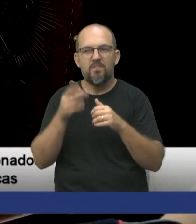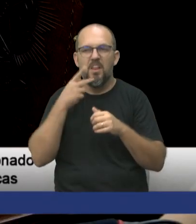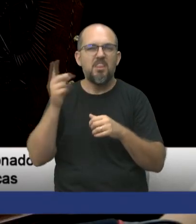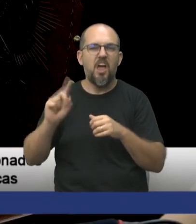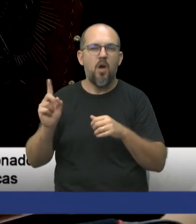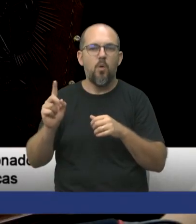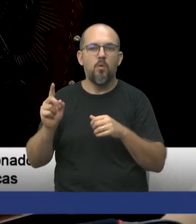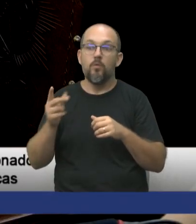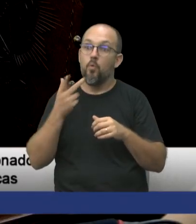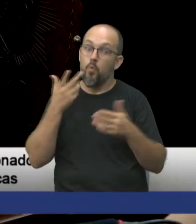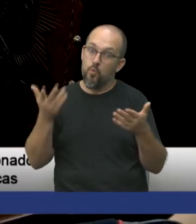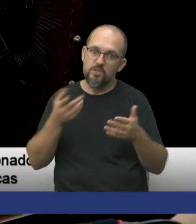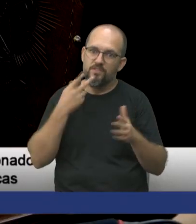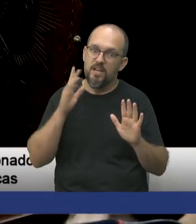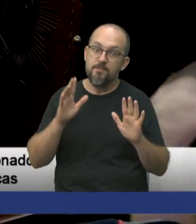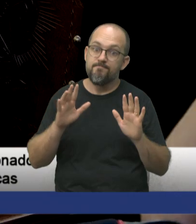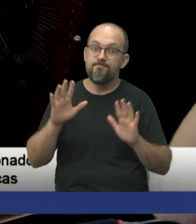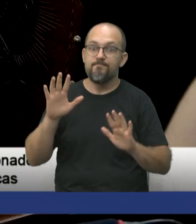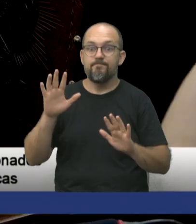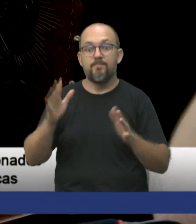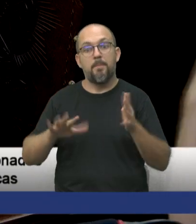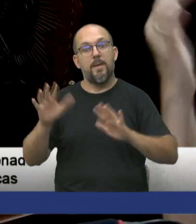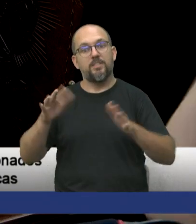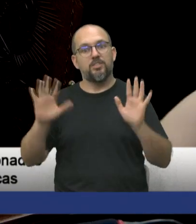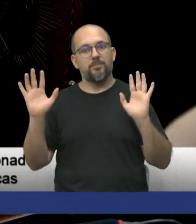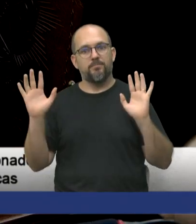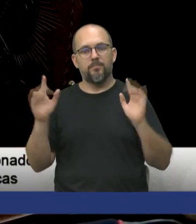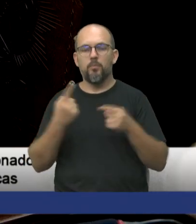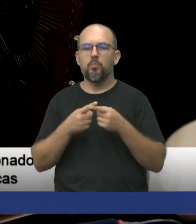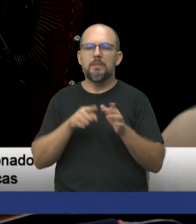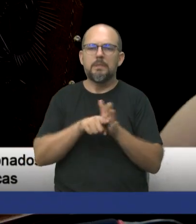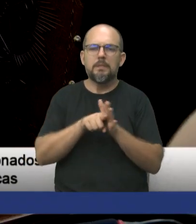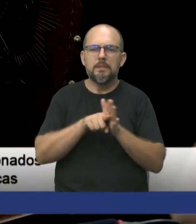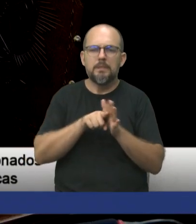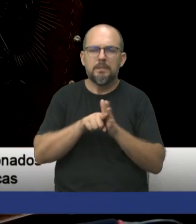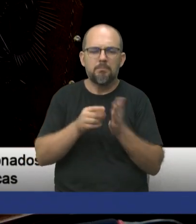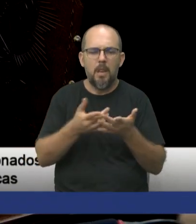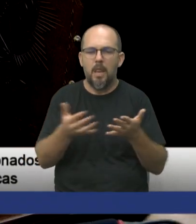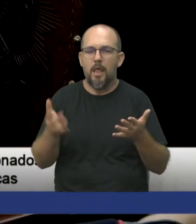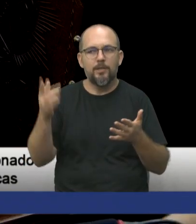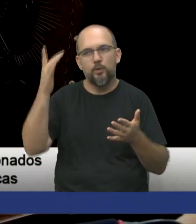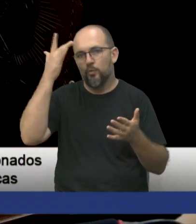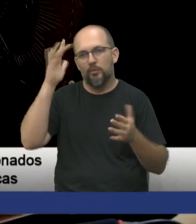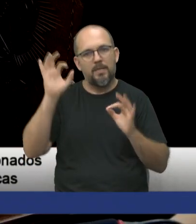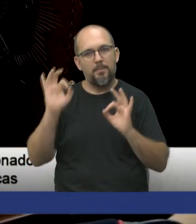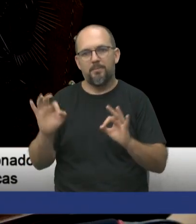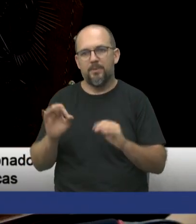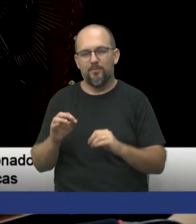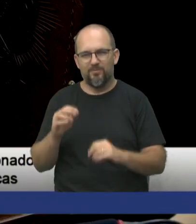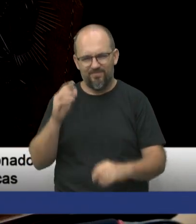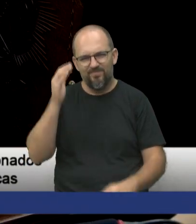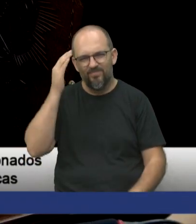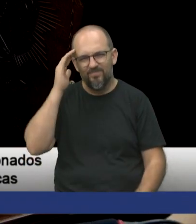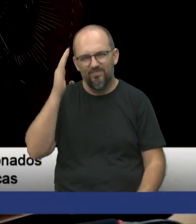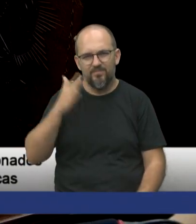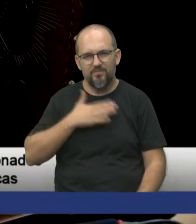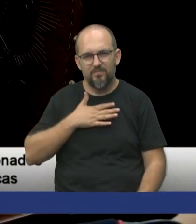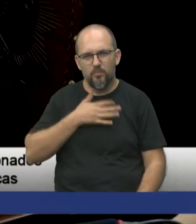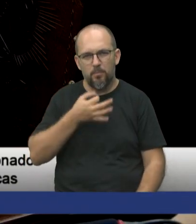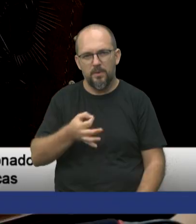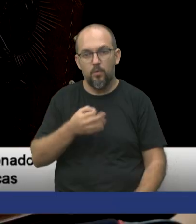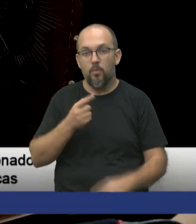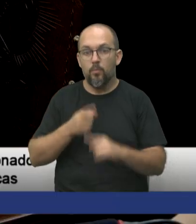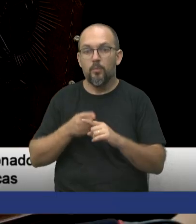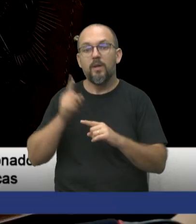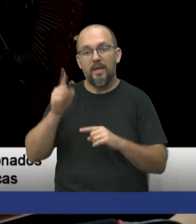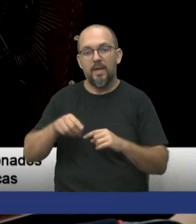Porque não se sabe mais. Ficou tão amplo os estudos que não se sabem mais. Então entendeu, Dani? A minha colocação é porque ele